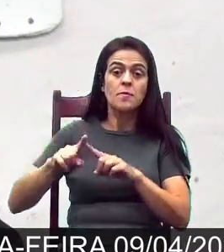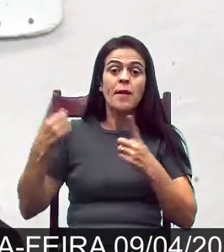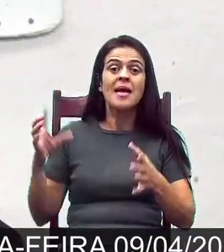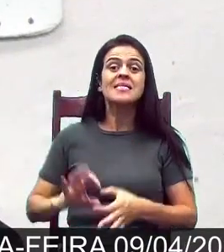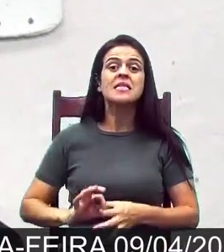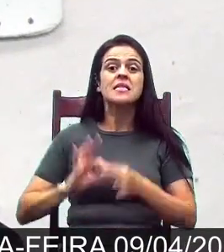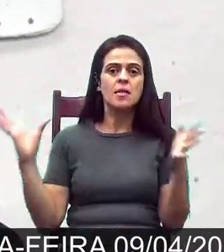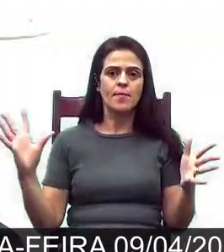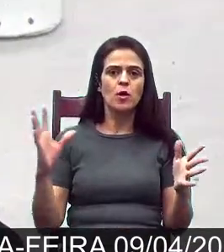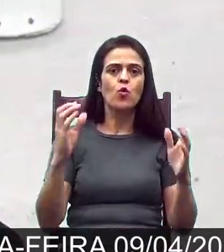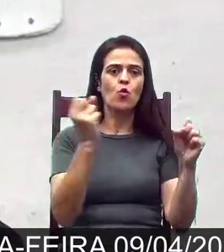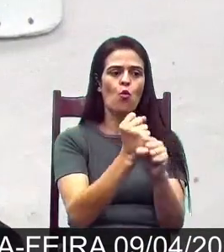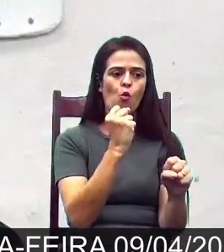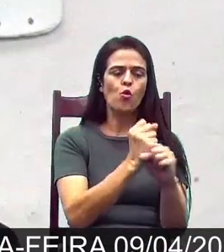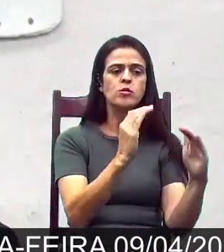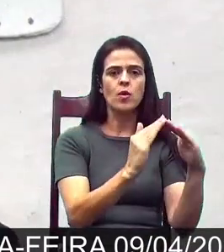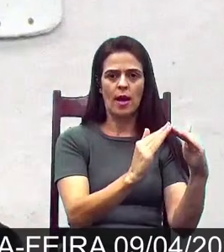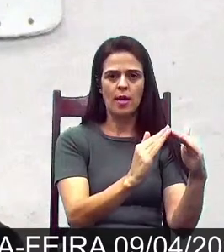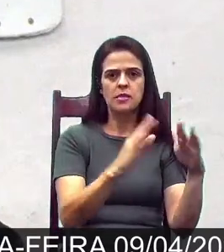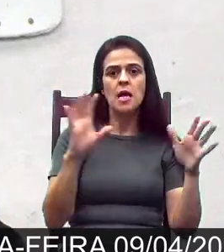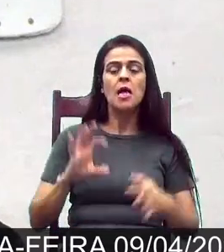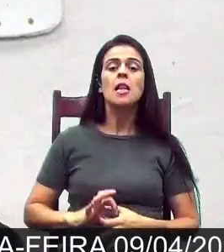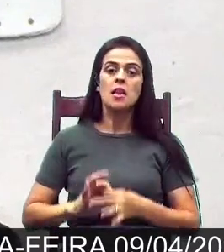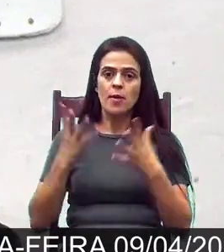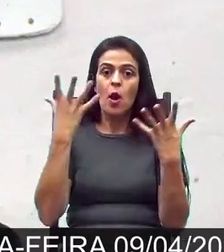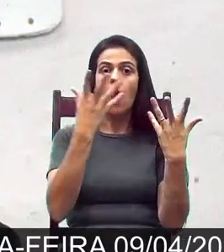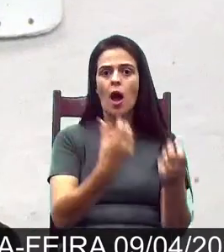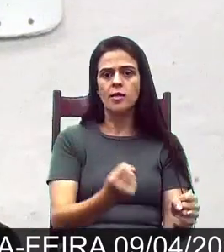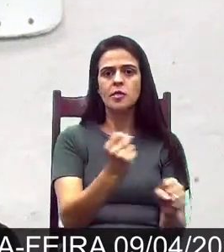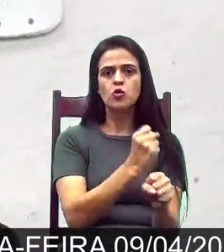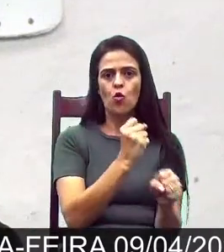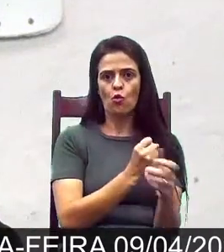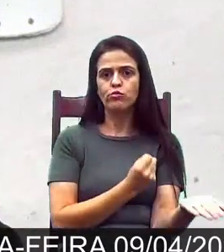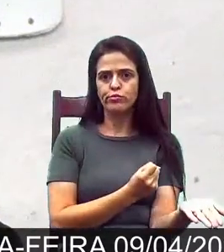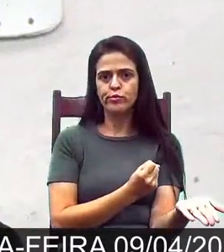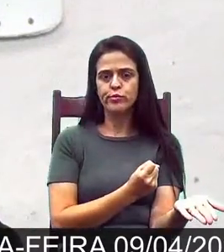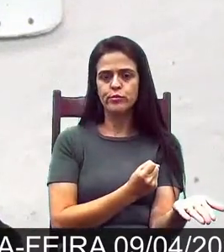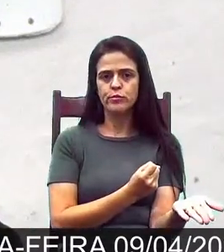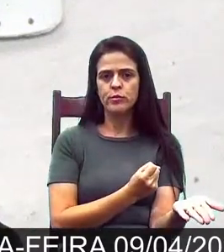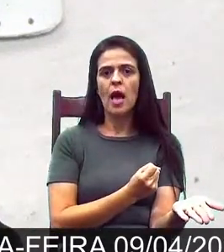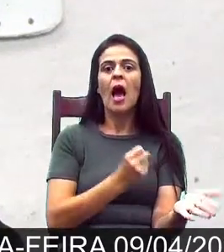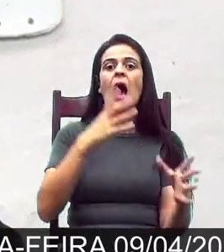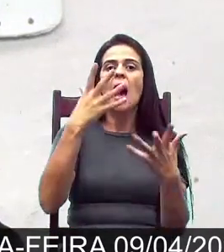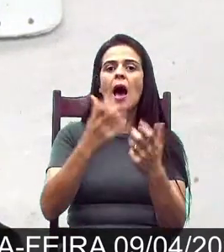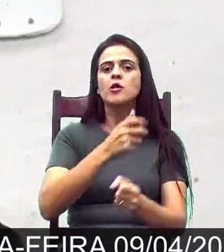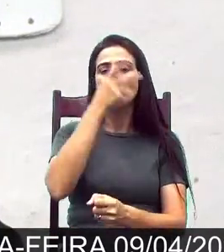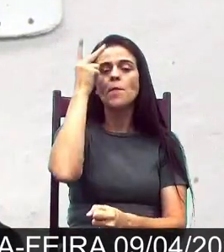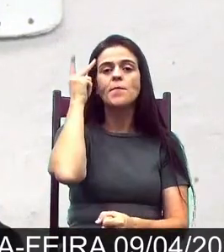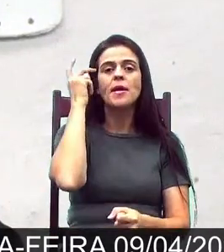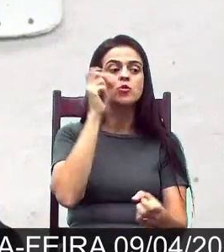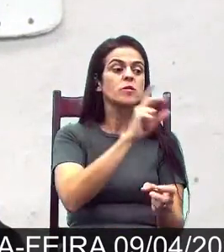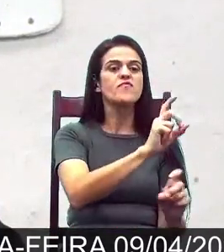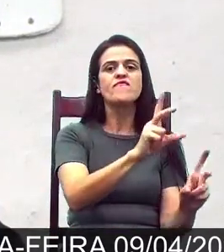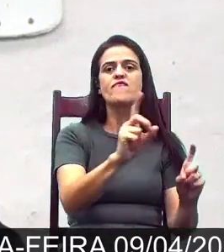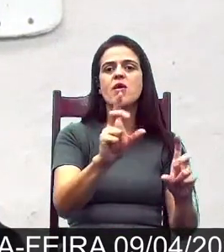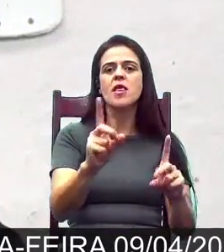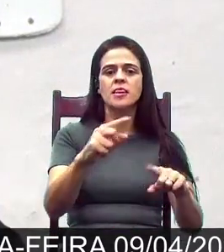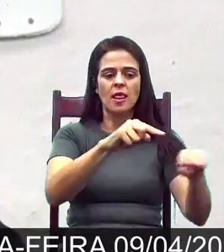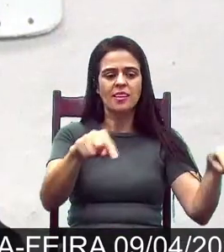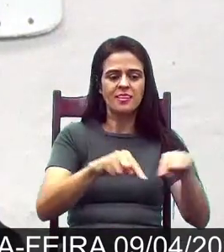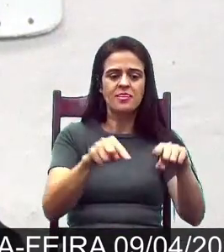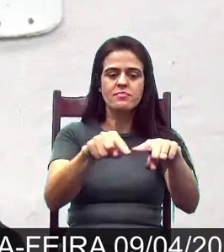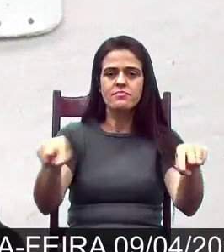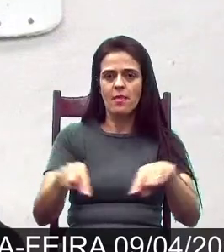para construção, de liberar para que o pessoal do loteamento fizesse as vendas,